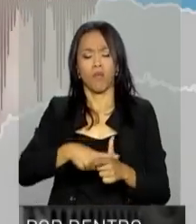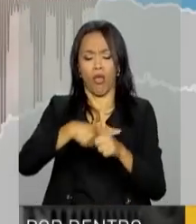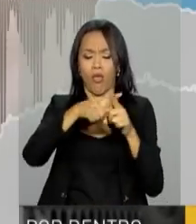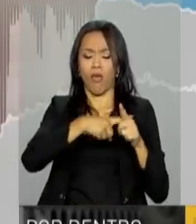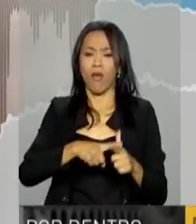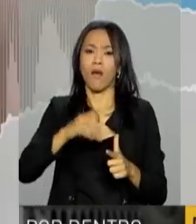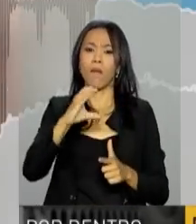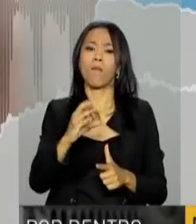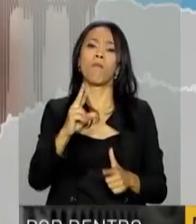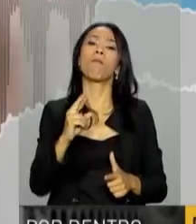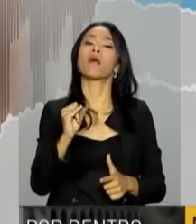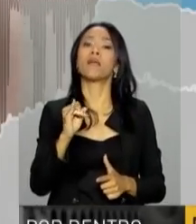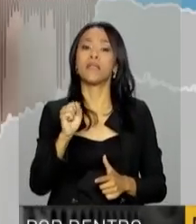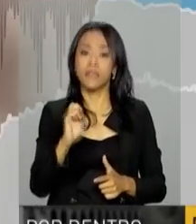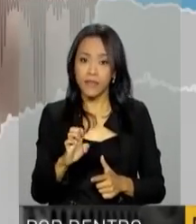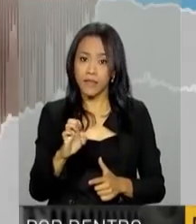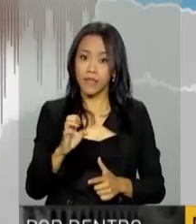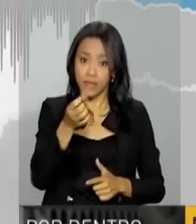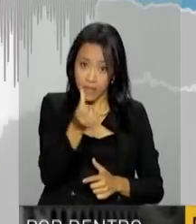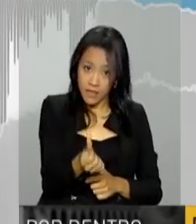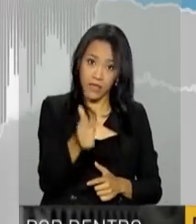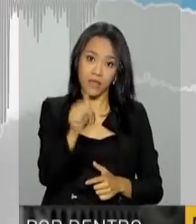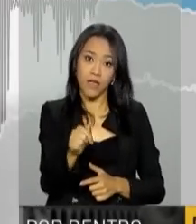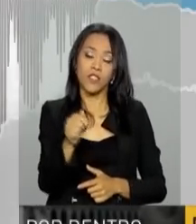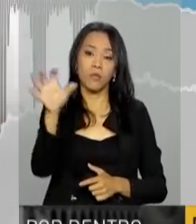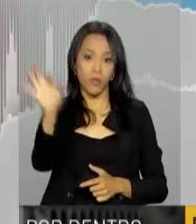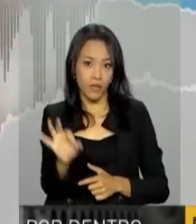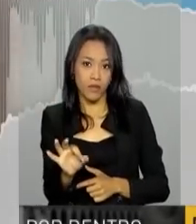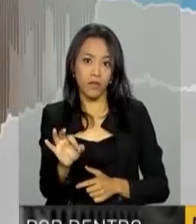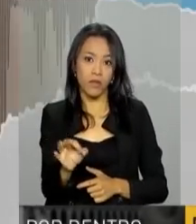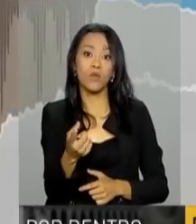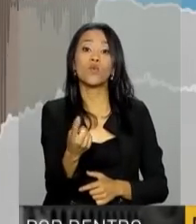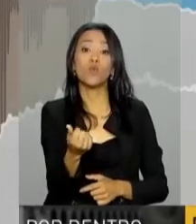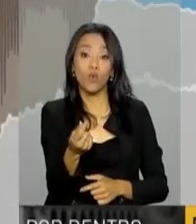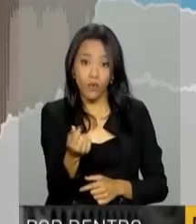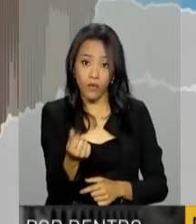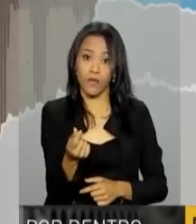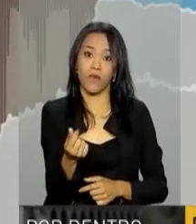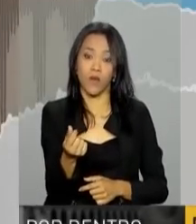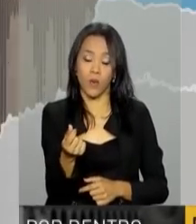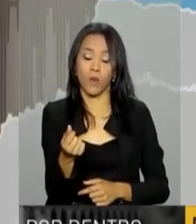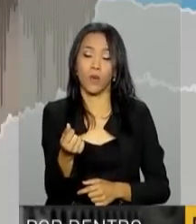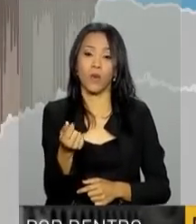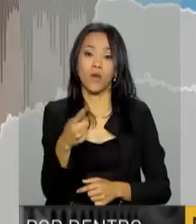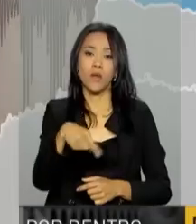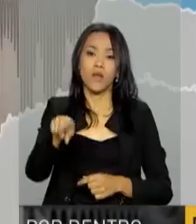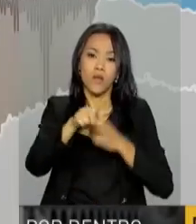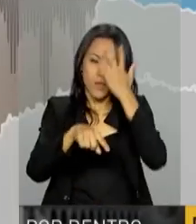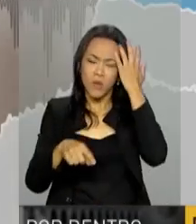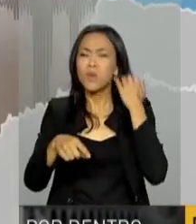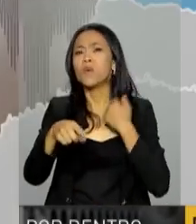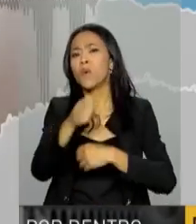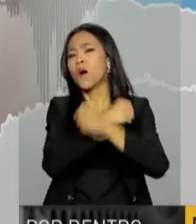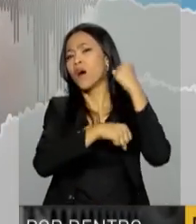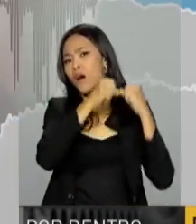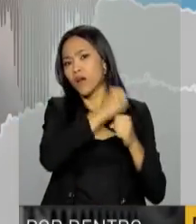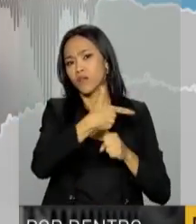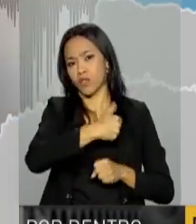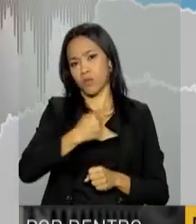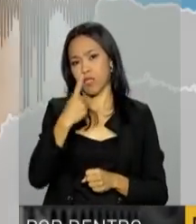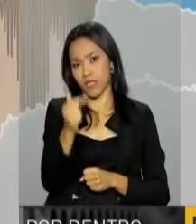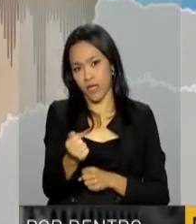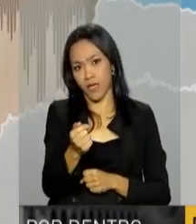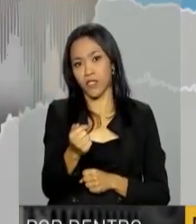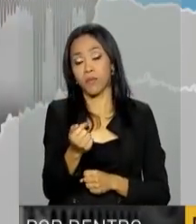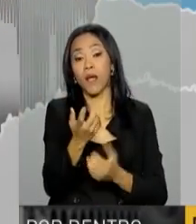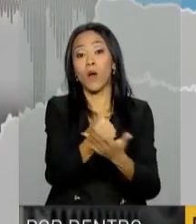um corte de cerca de 67% do valor disponível para o programa de aquisição de alimentos no ano de 2017 né sobre